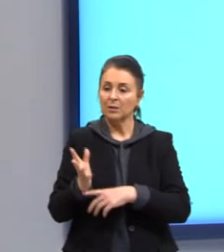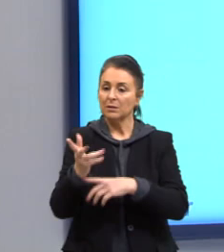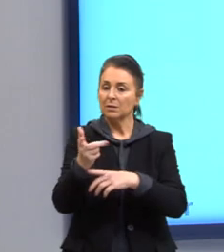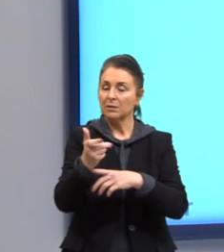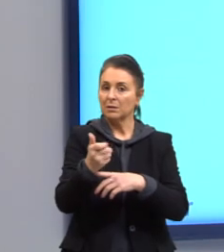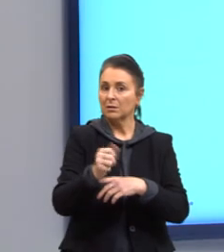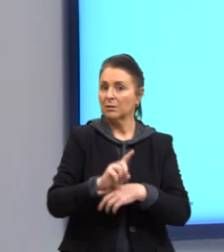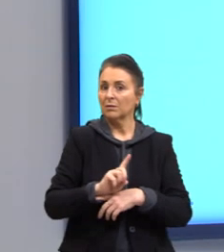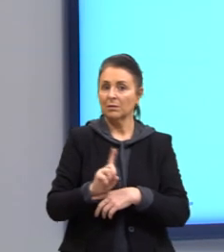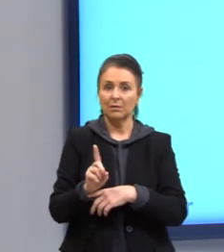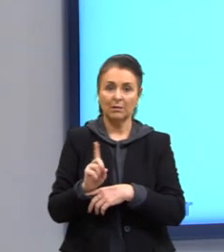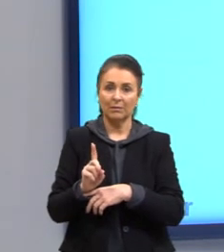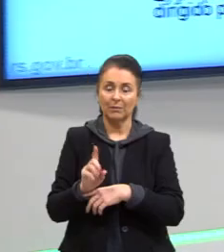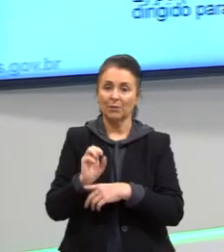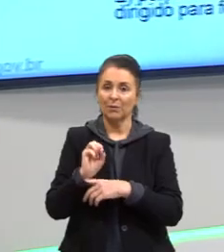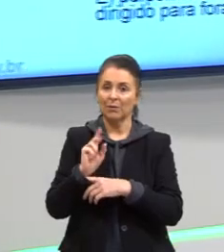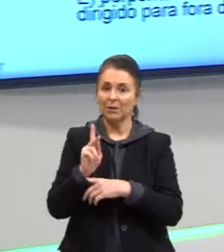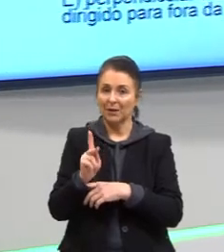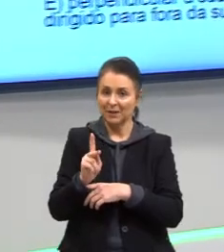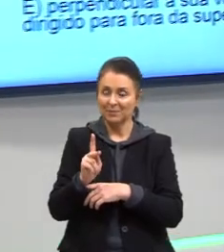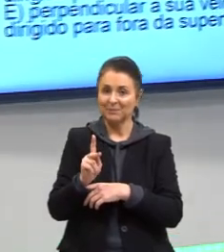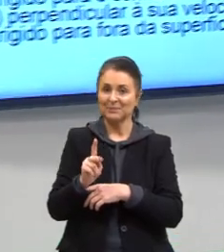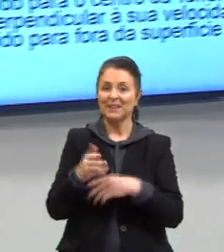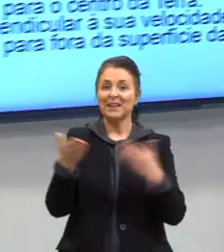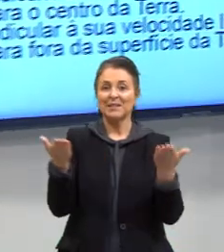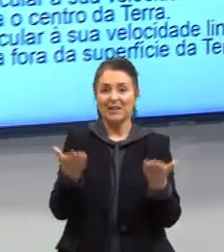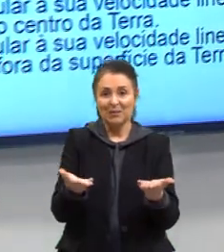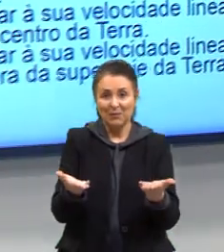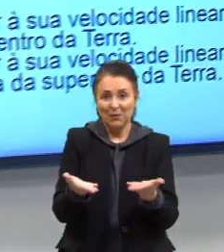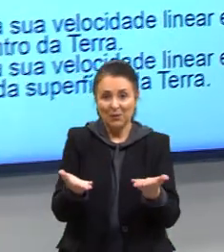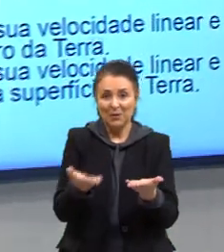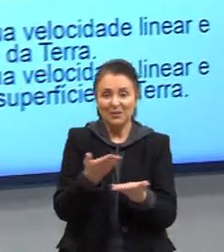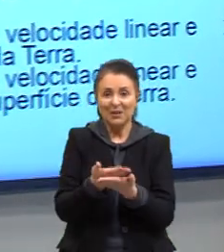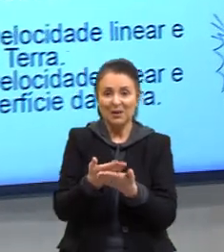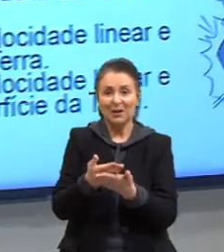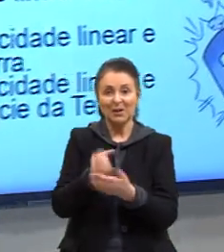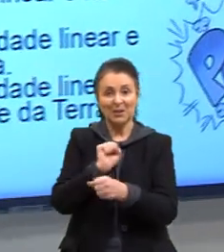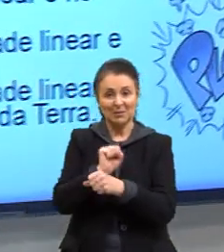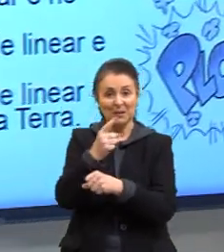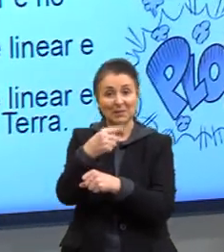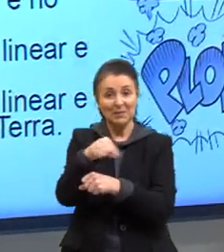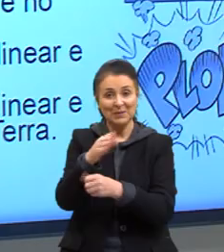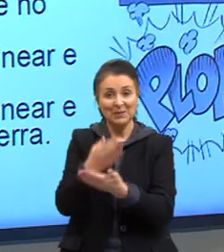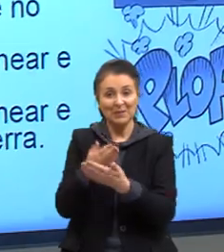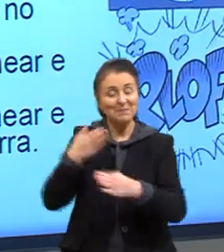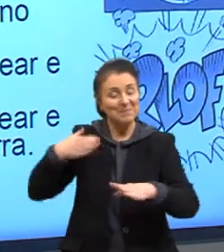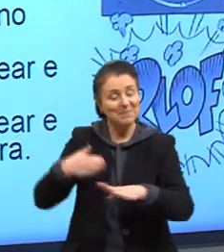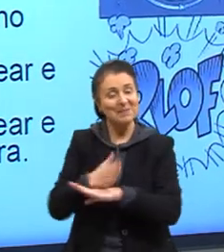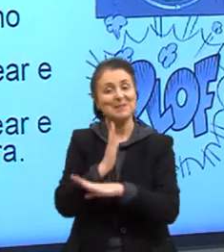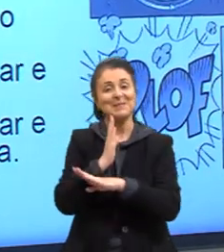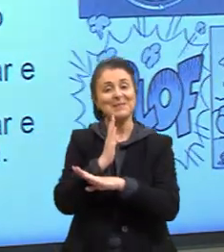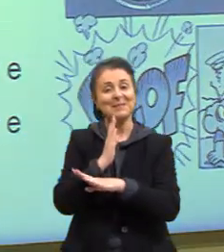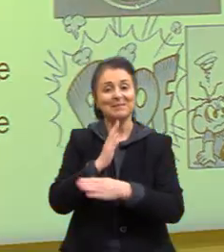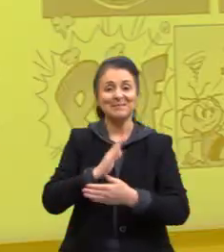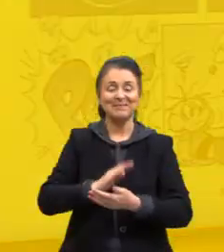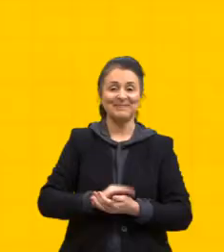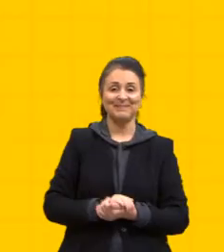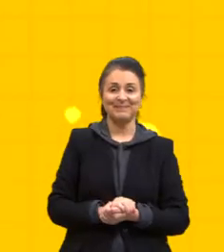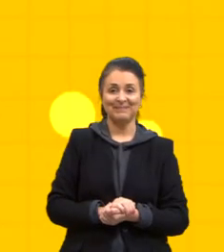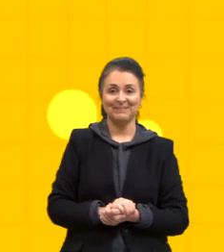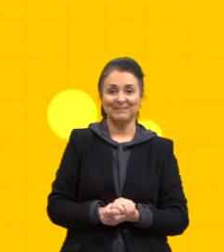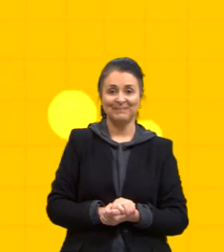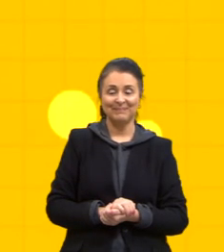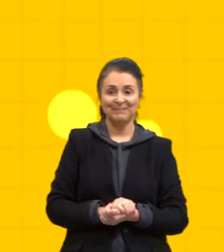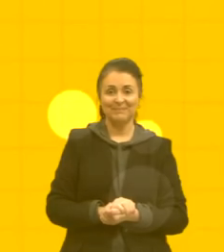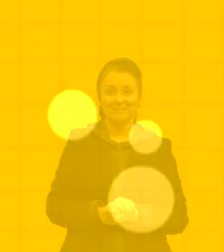não certo pessoal então essa foi a nossa aula espero vocês nas próximas e partiu passar o